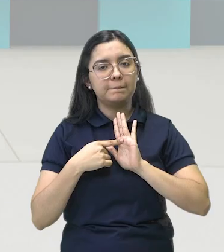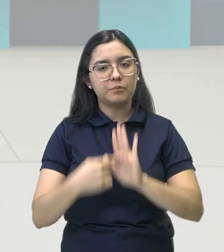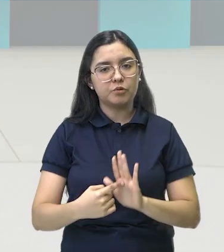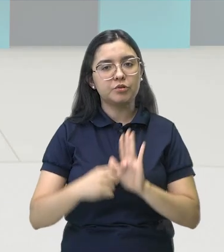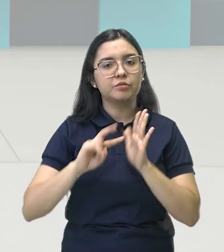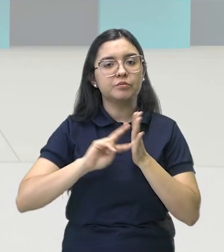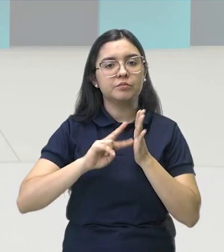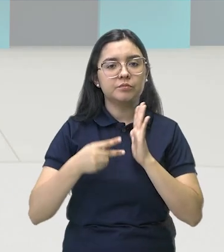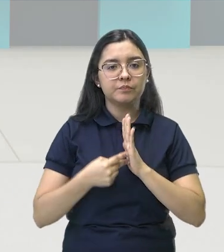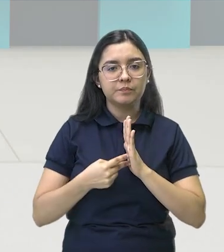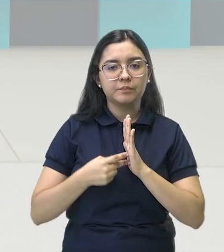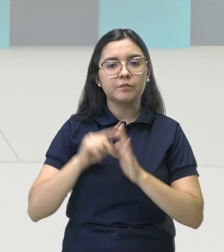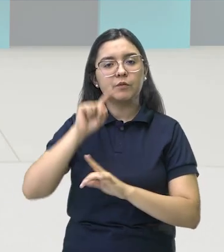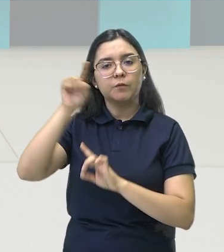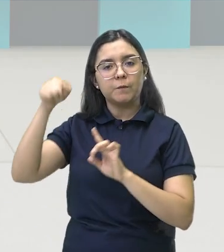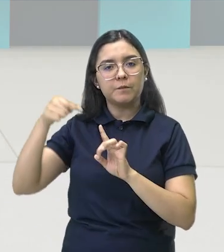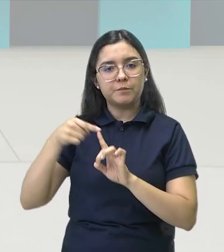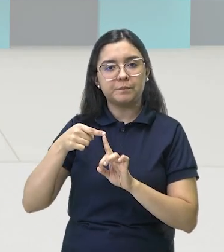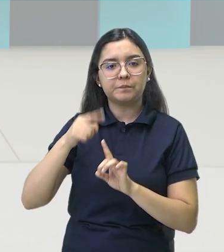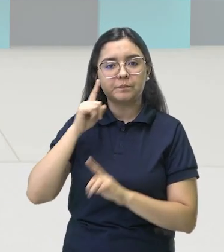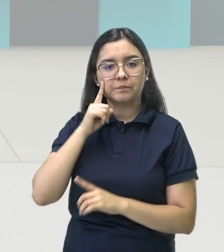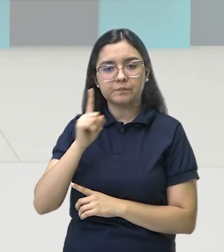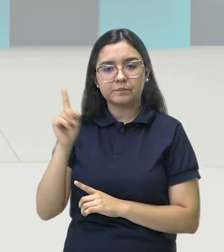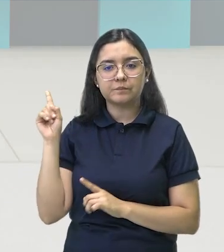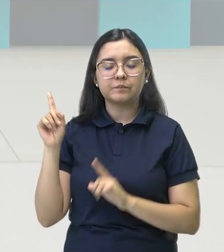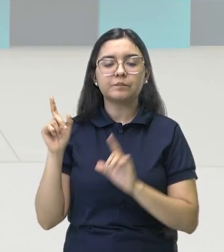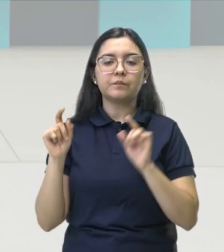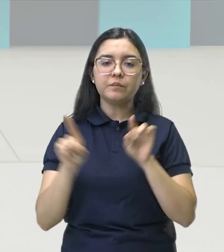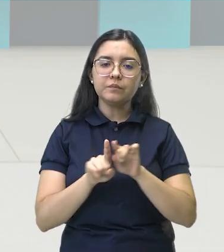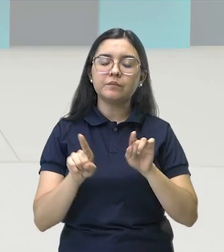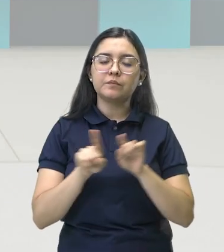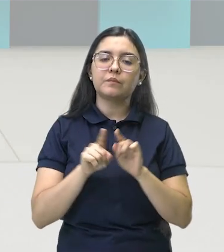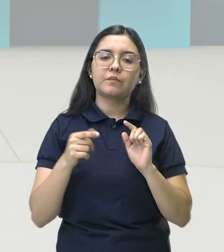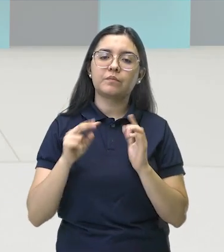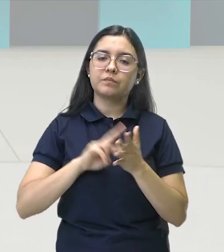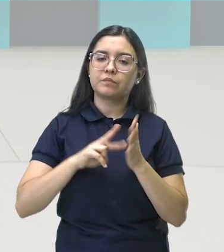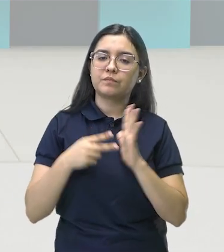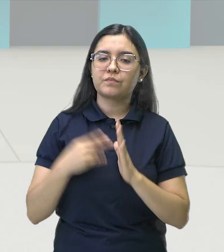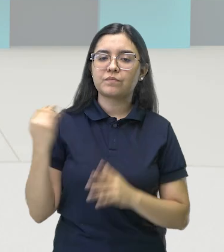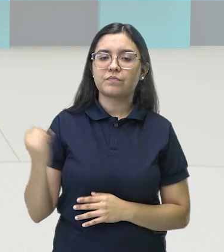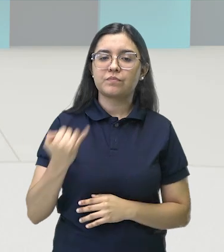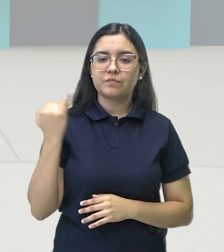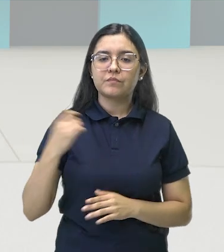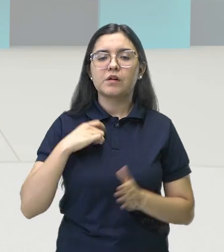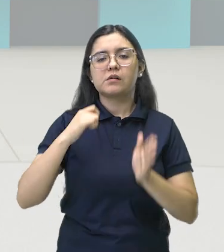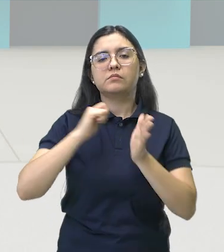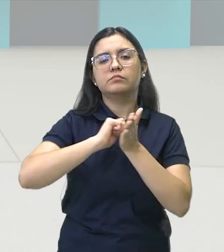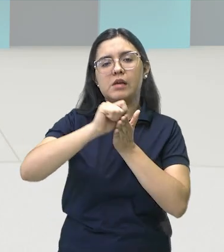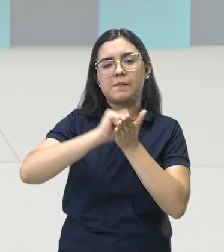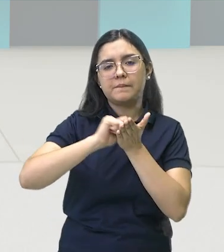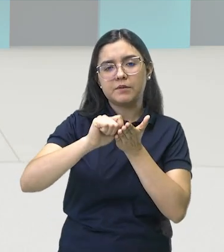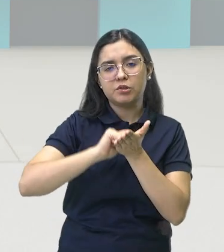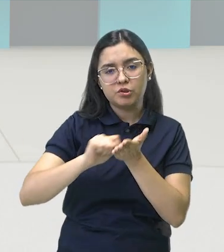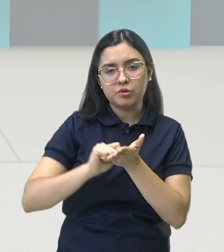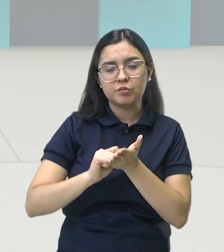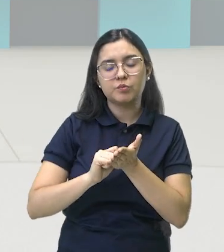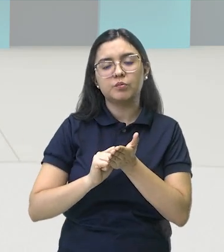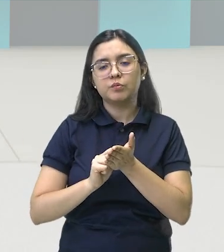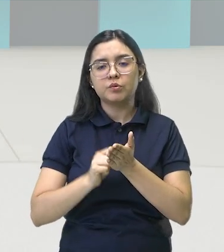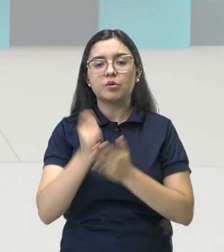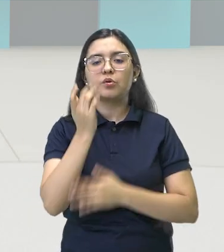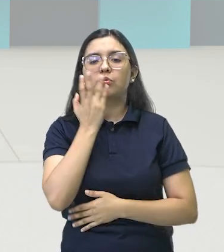uma intenção, trazendo mensagens importantes. Em cada rabisco, em cada traço, em cada